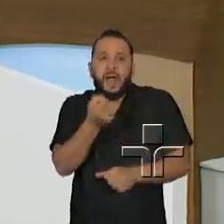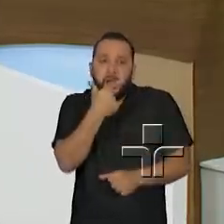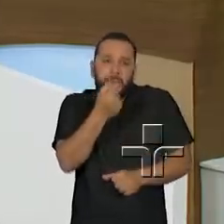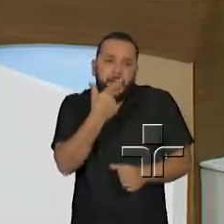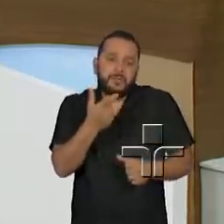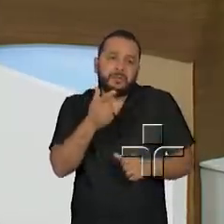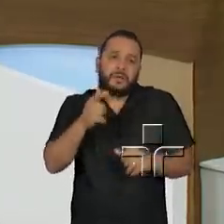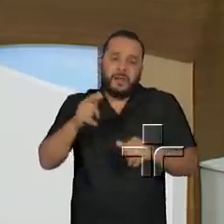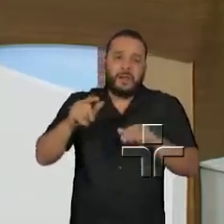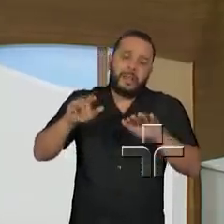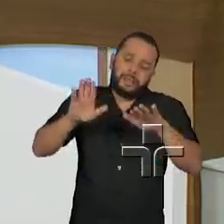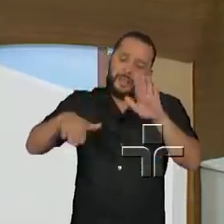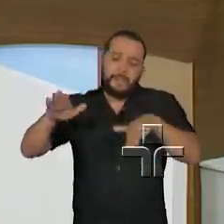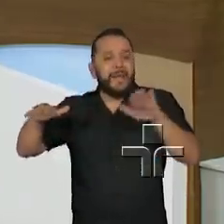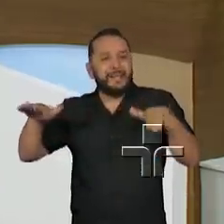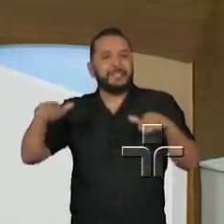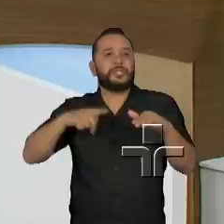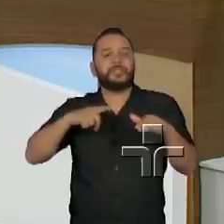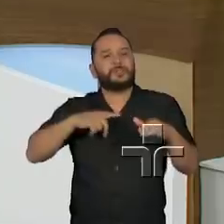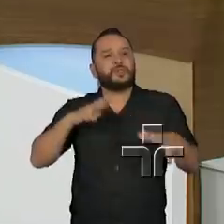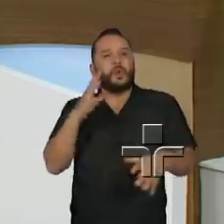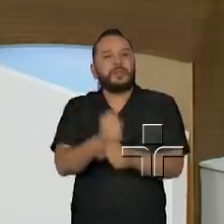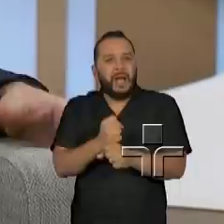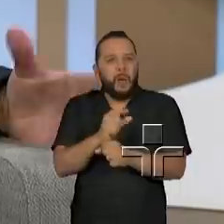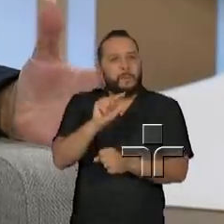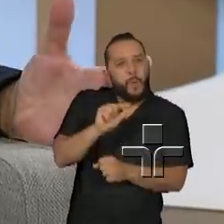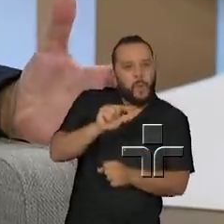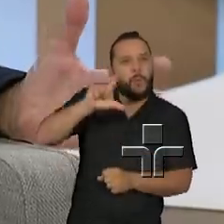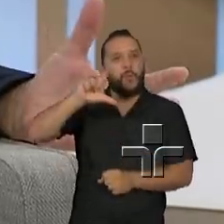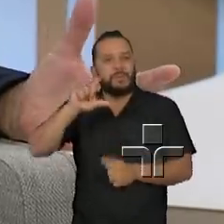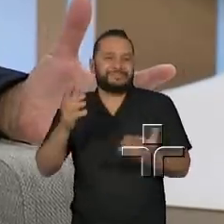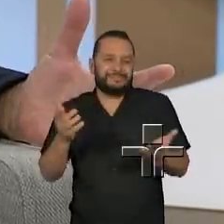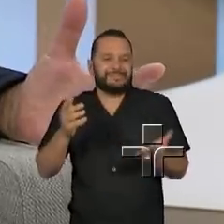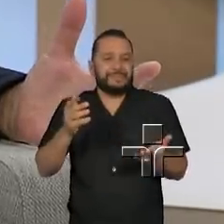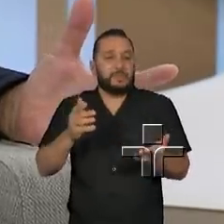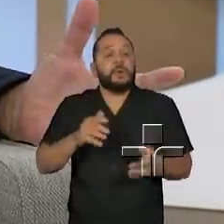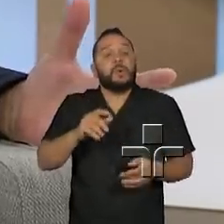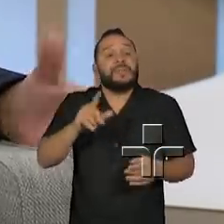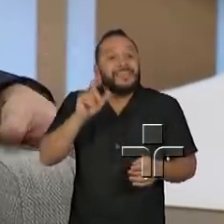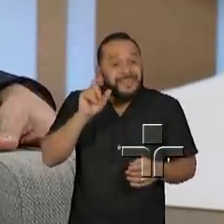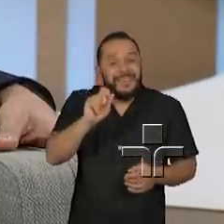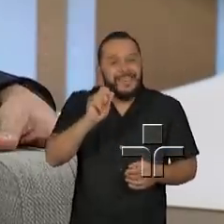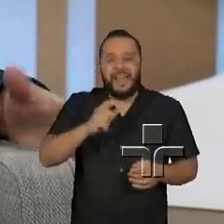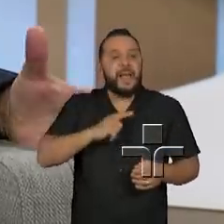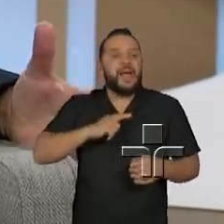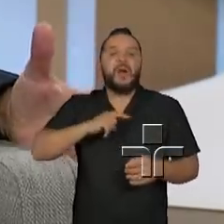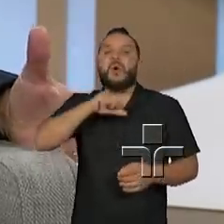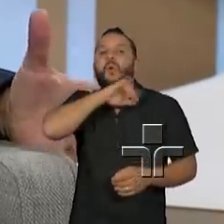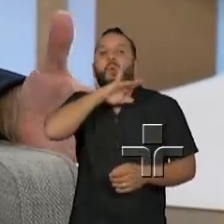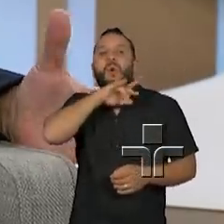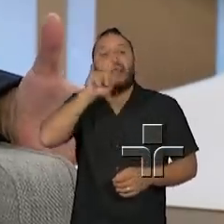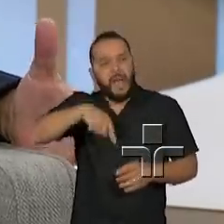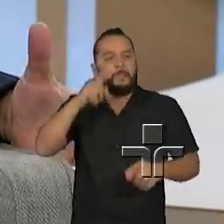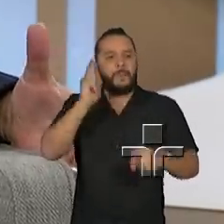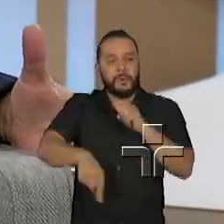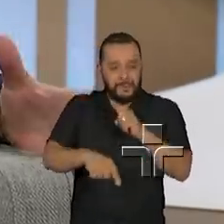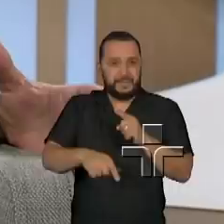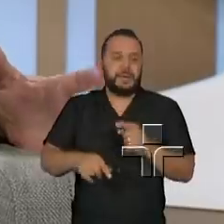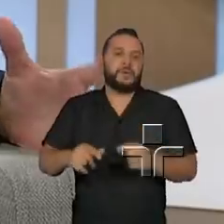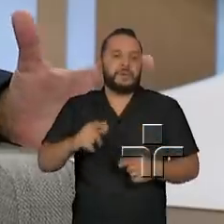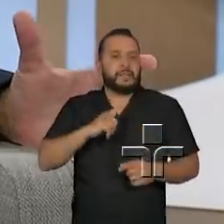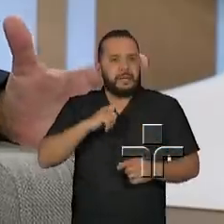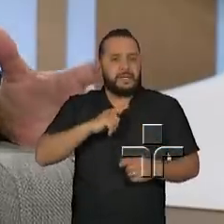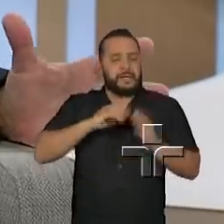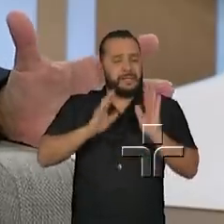falou isso foi Paracelso, há muitos séculos atrás. O que é realmente tóxico é a proibição. Agatha Félix foi morta,